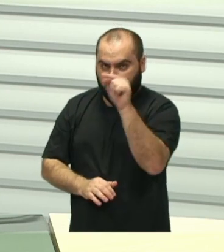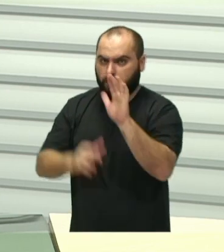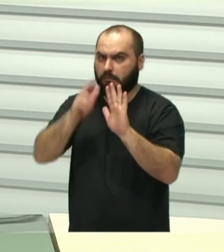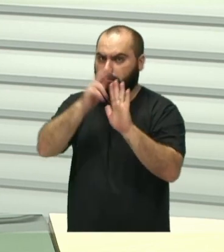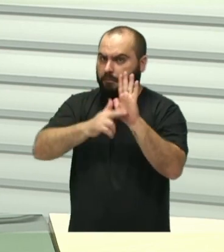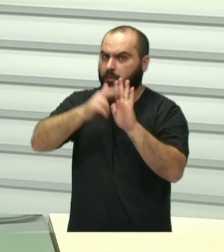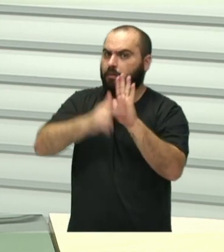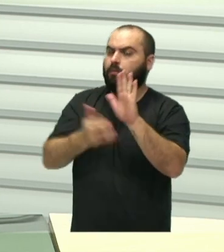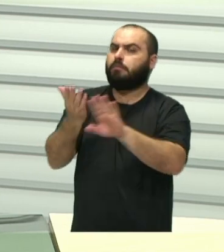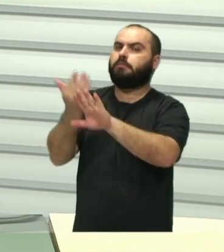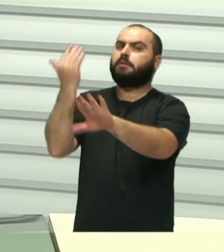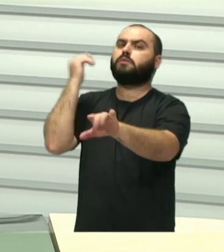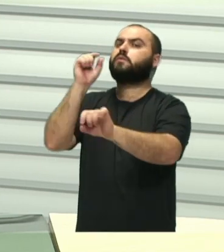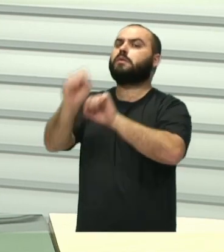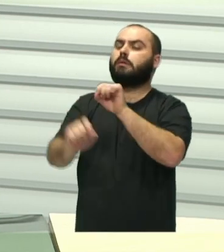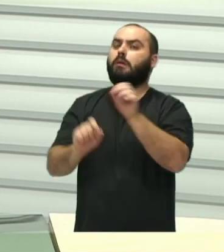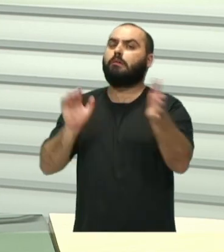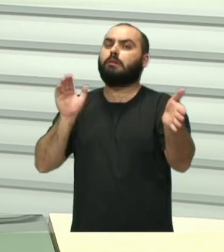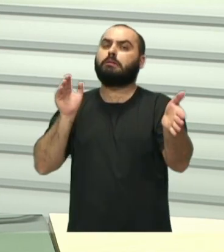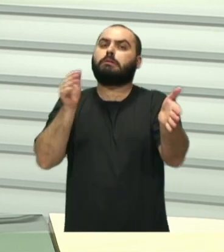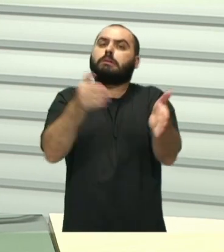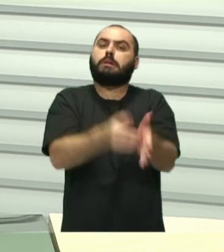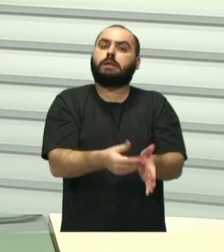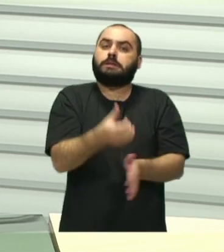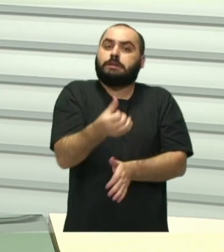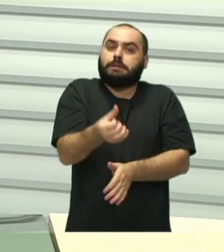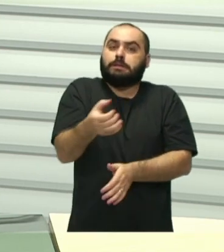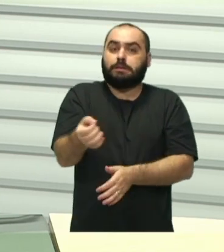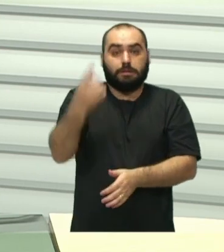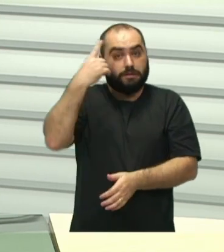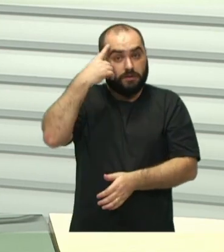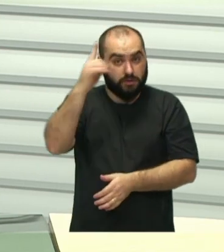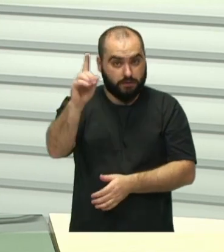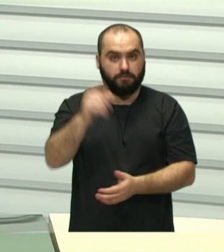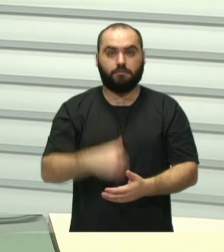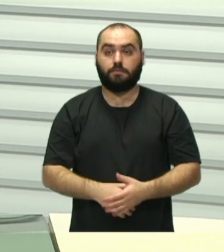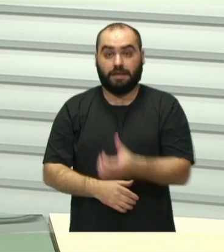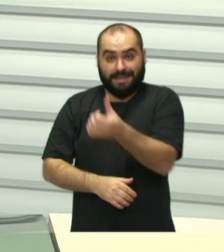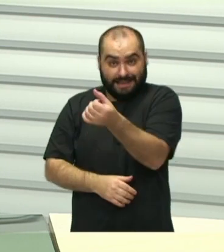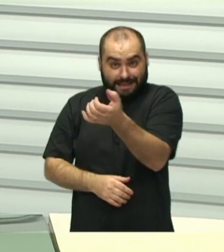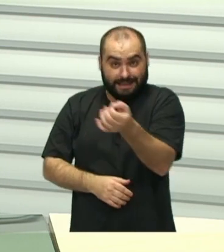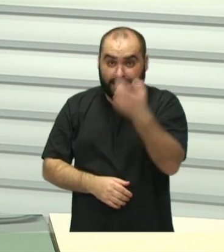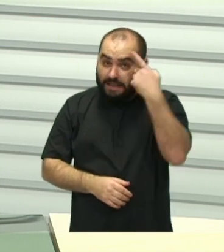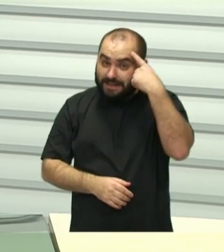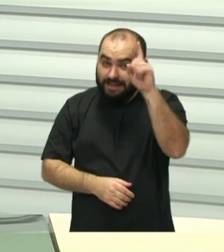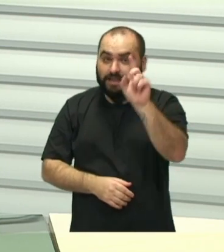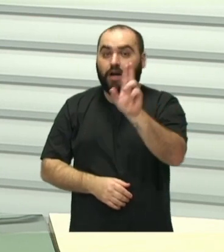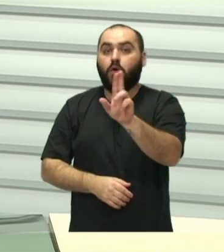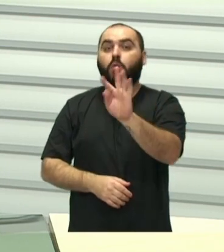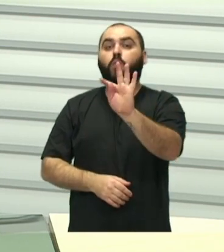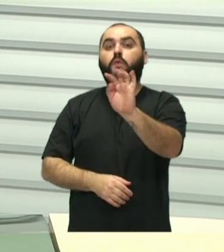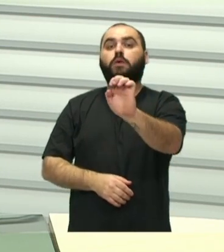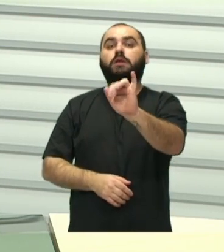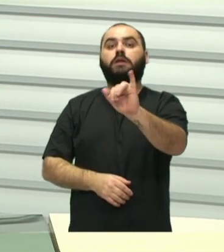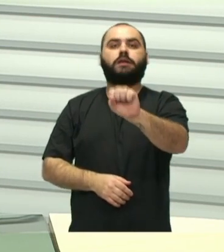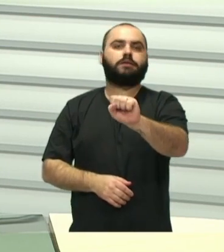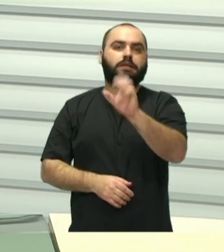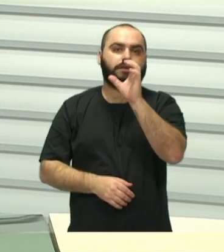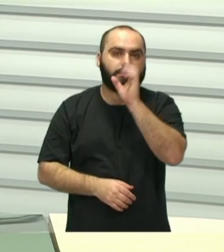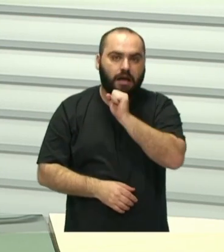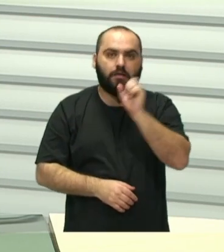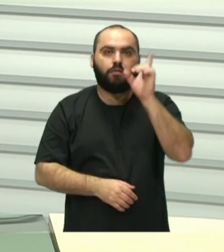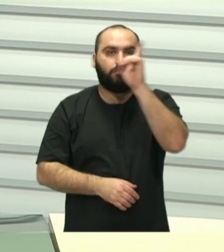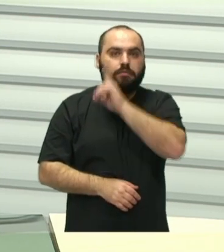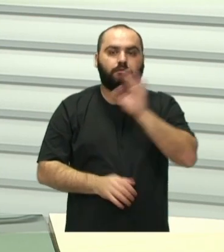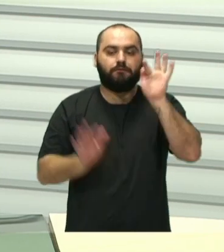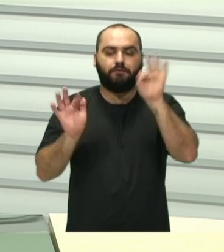elas pudessem ser enviada em até 60 dias e eu seja eram 60 dias úteis então não contava sábado domingo